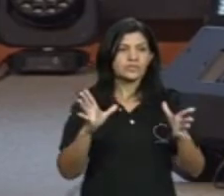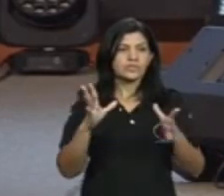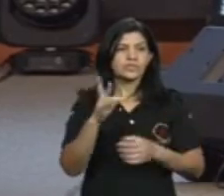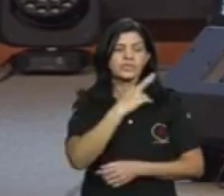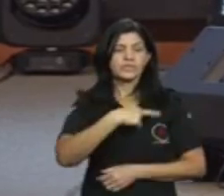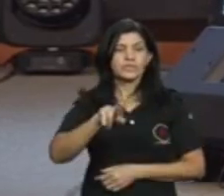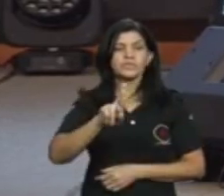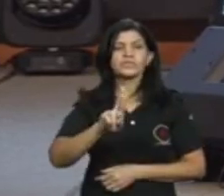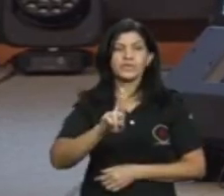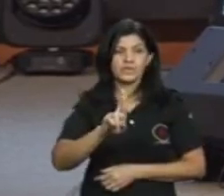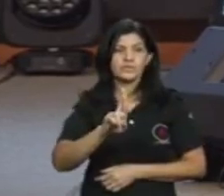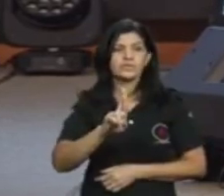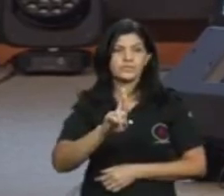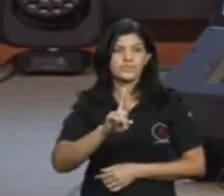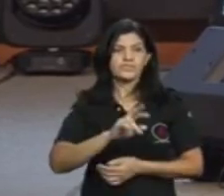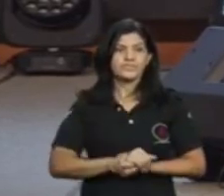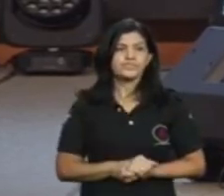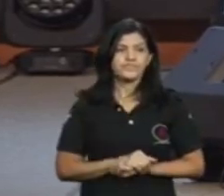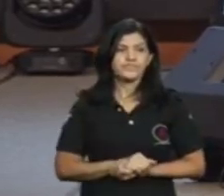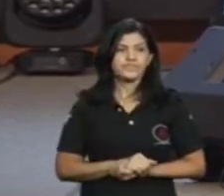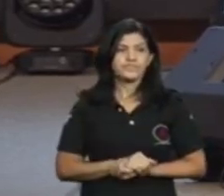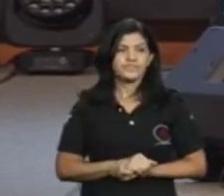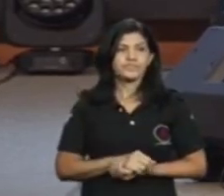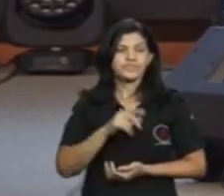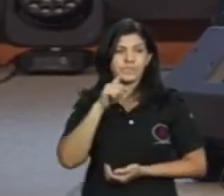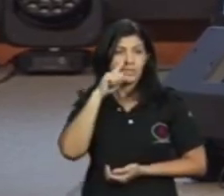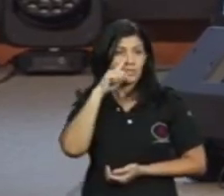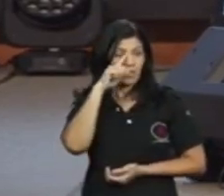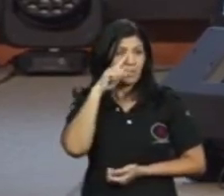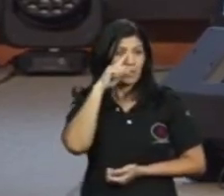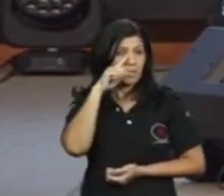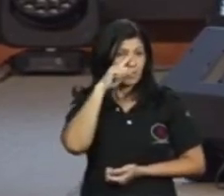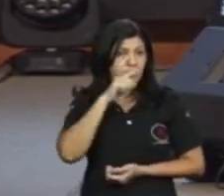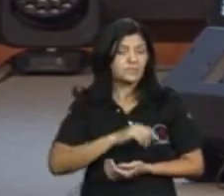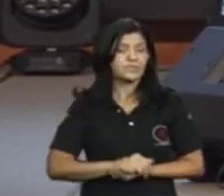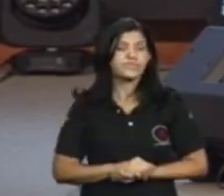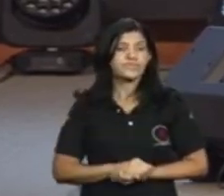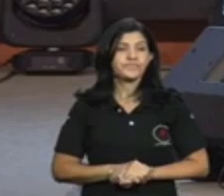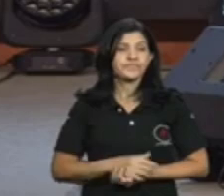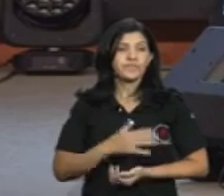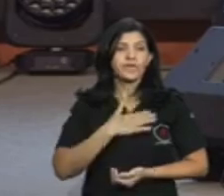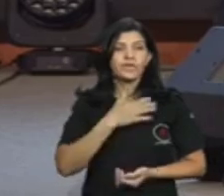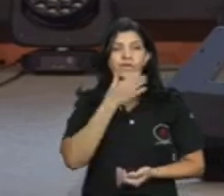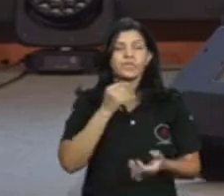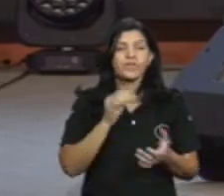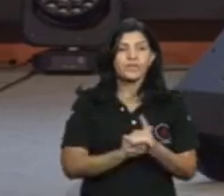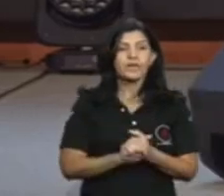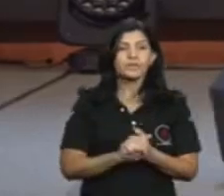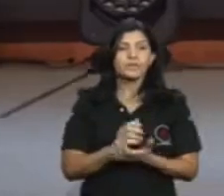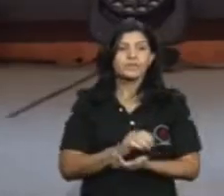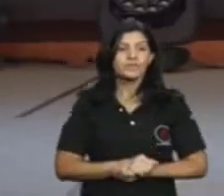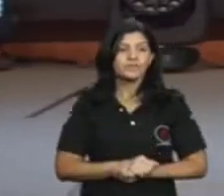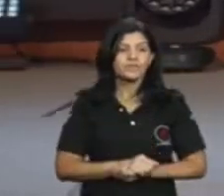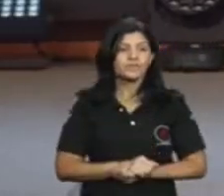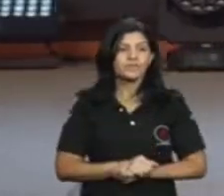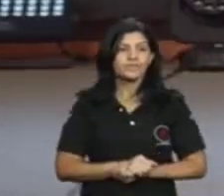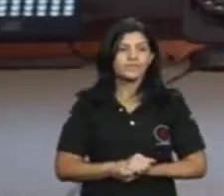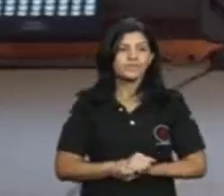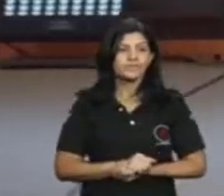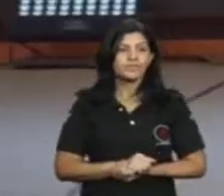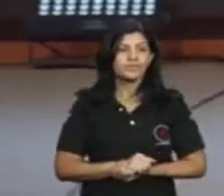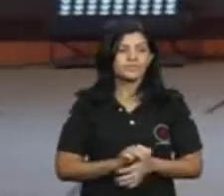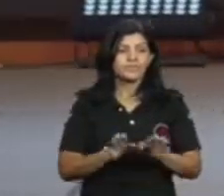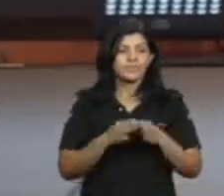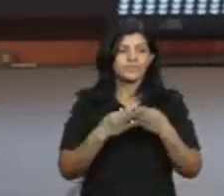religiosa, que está sendo ameaçada. E o meu marido abriu o Brasil, na ONU, abriu as portas